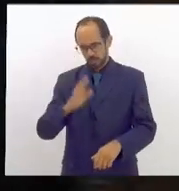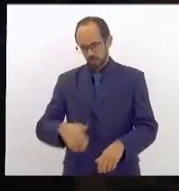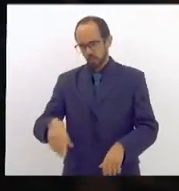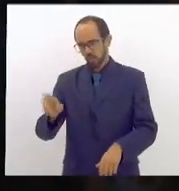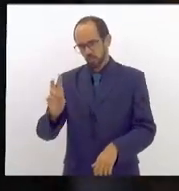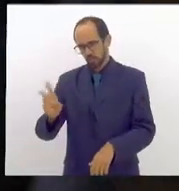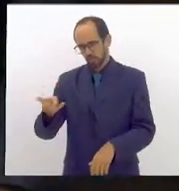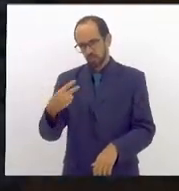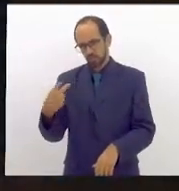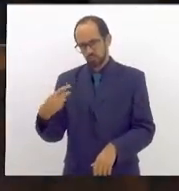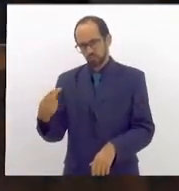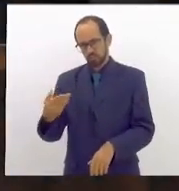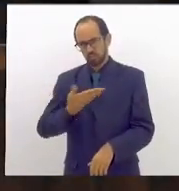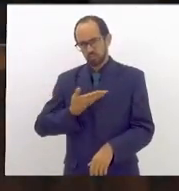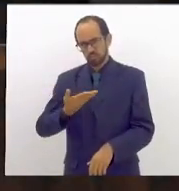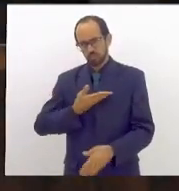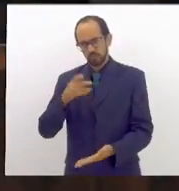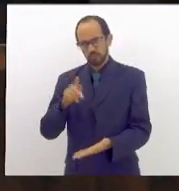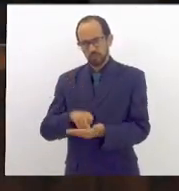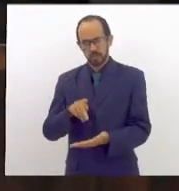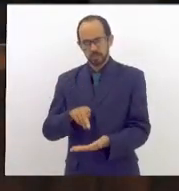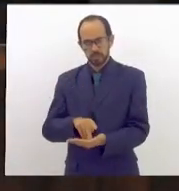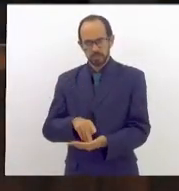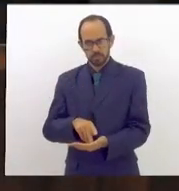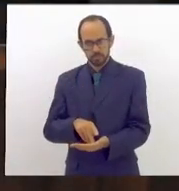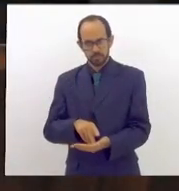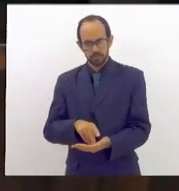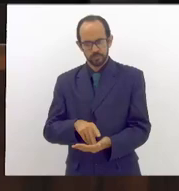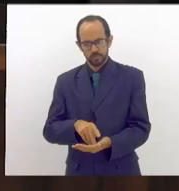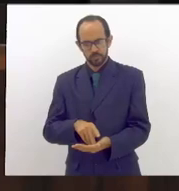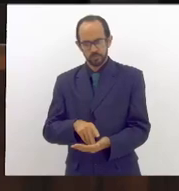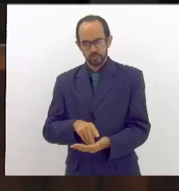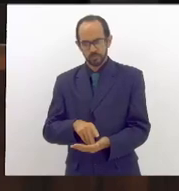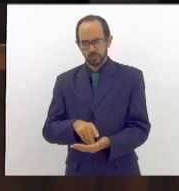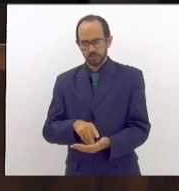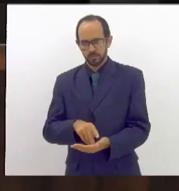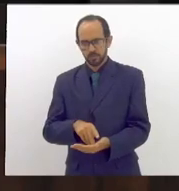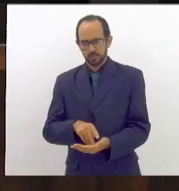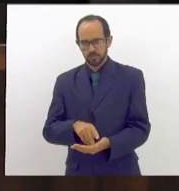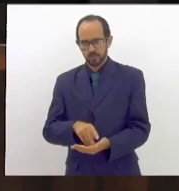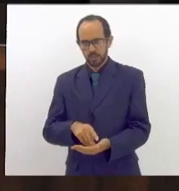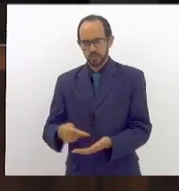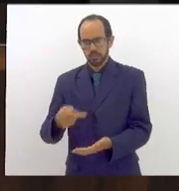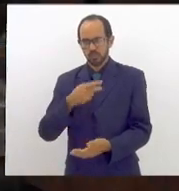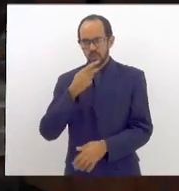aqui você não vocês não vão embora por favor